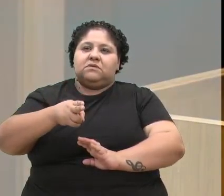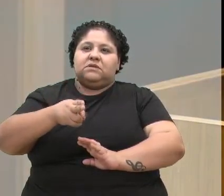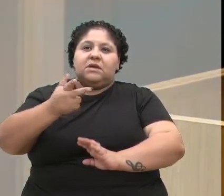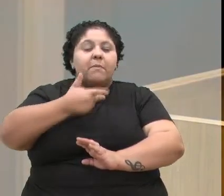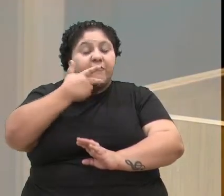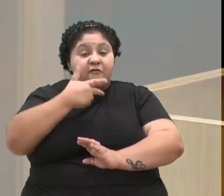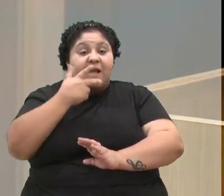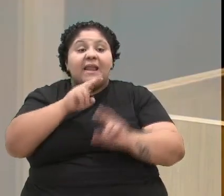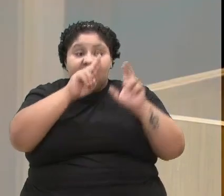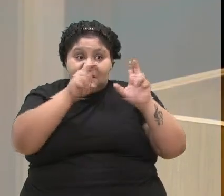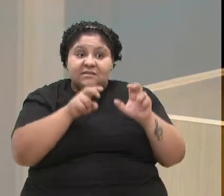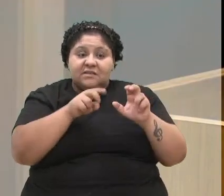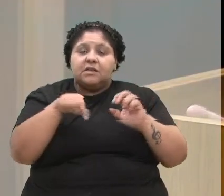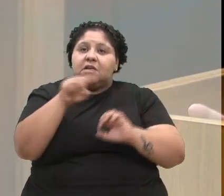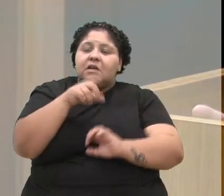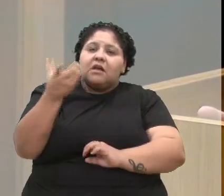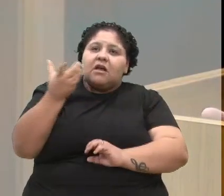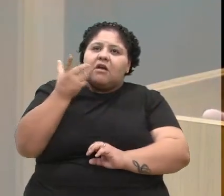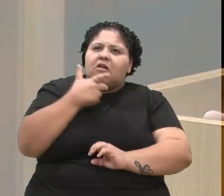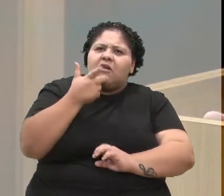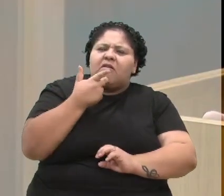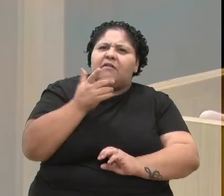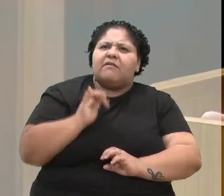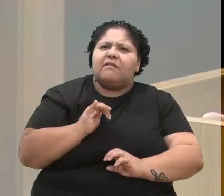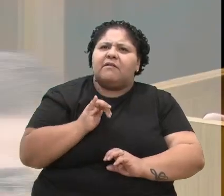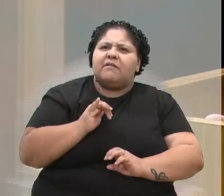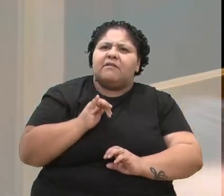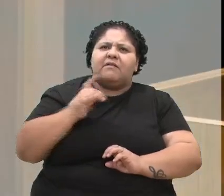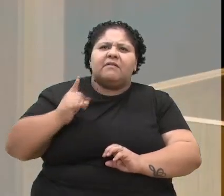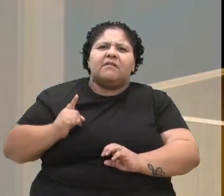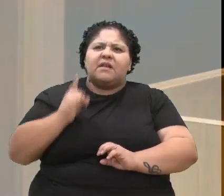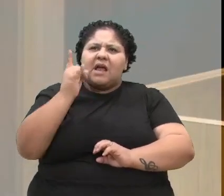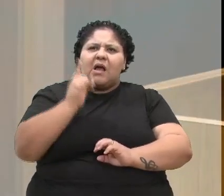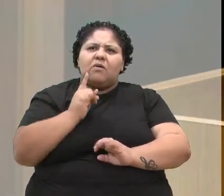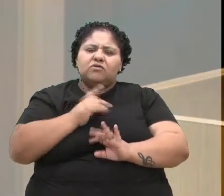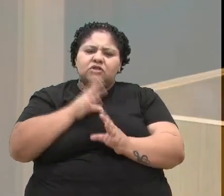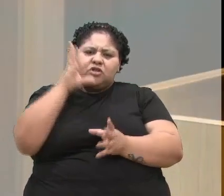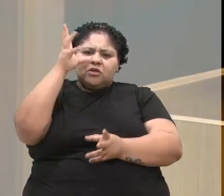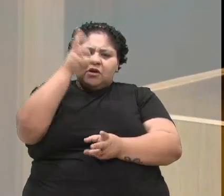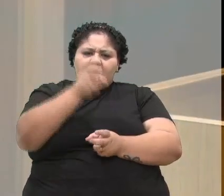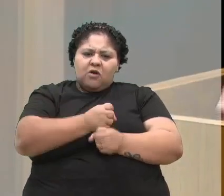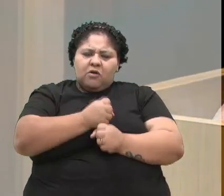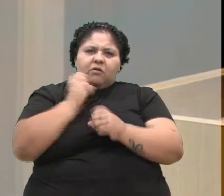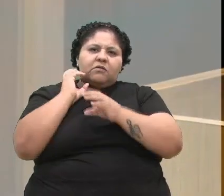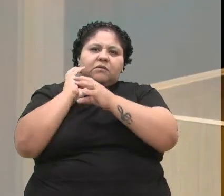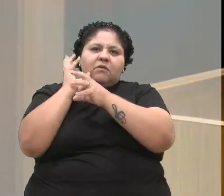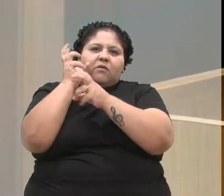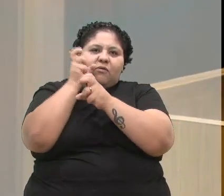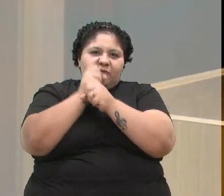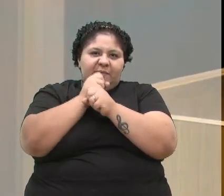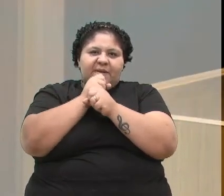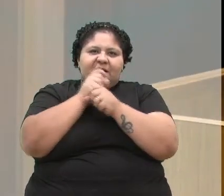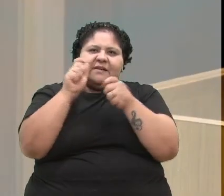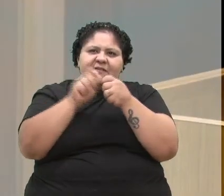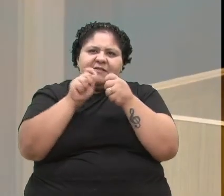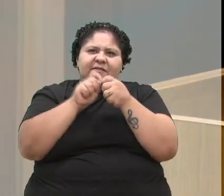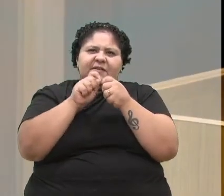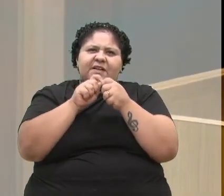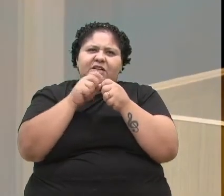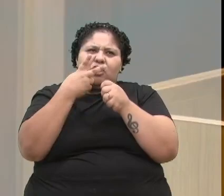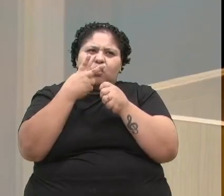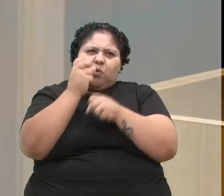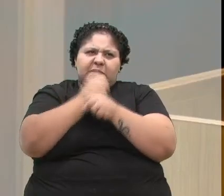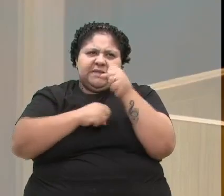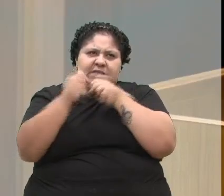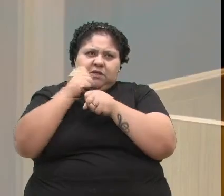sentido, mas eu queria dizer que, por exemplo, a última contabilidade que foi feita, acredito que já tenha sido já há 2 anos atrás, se eu não me